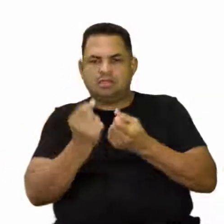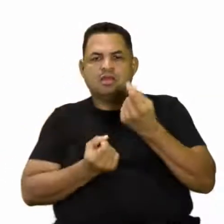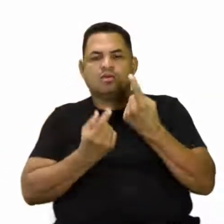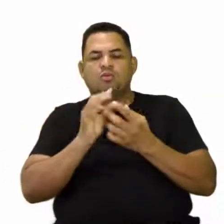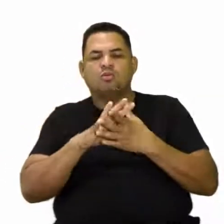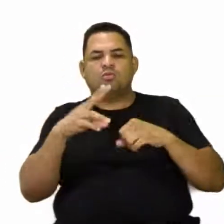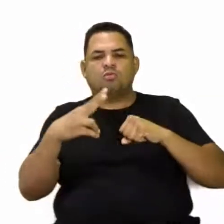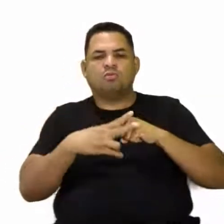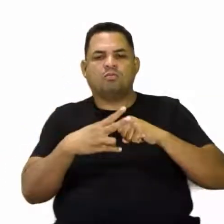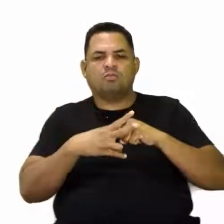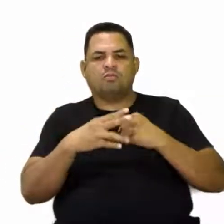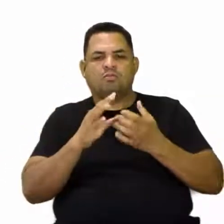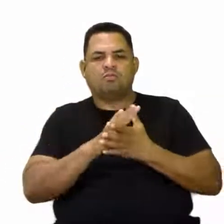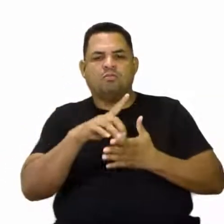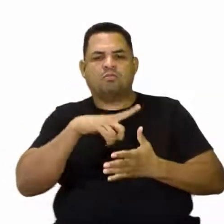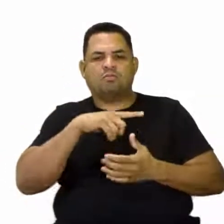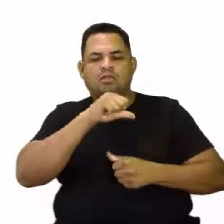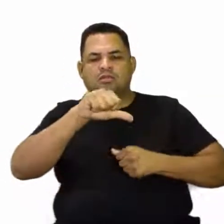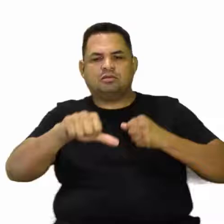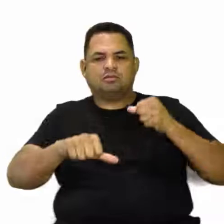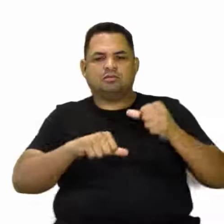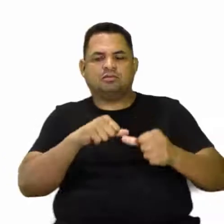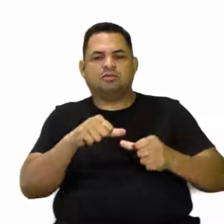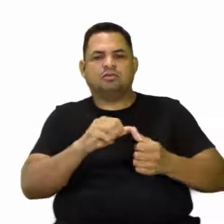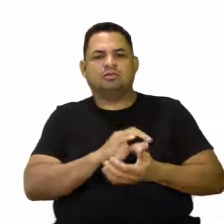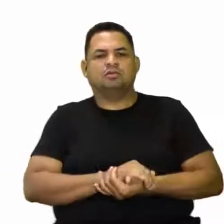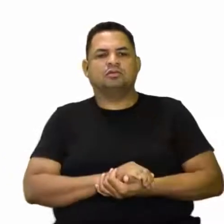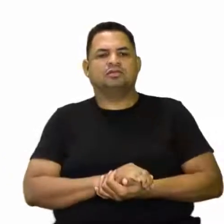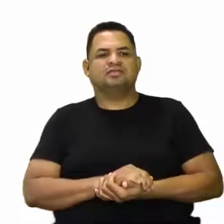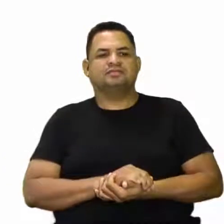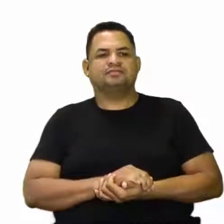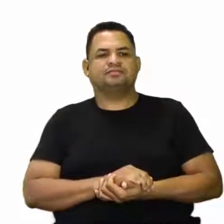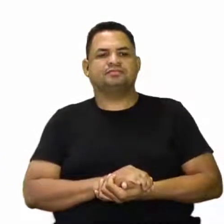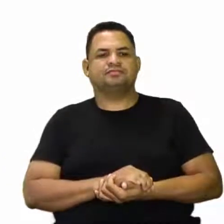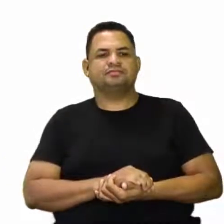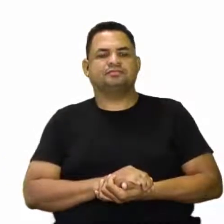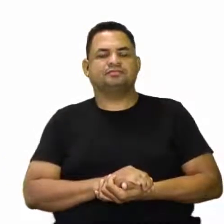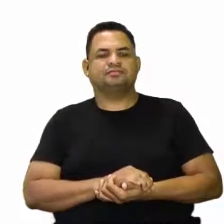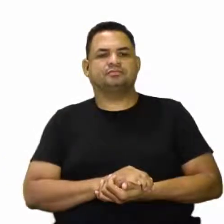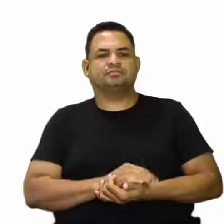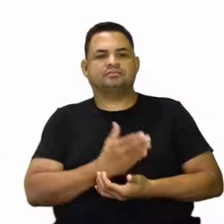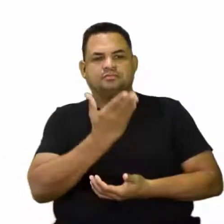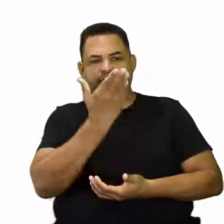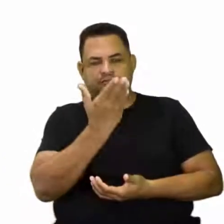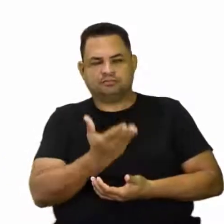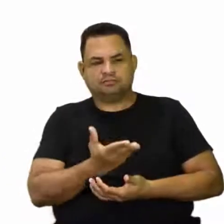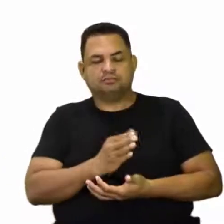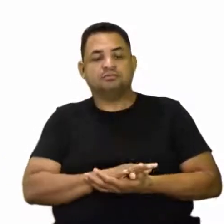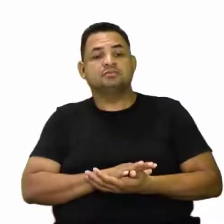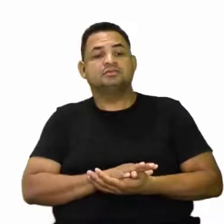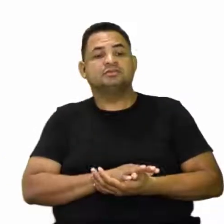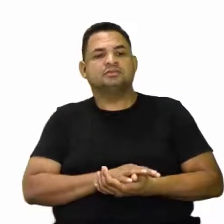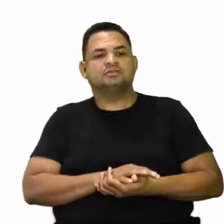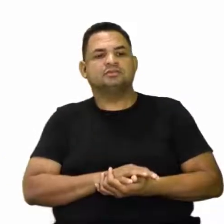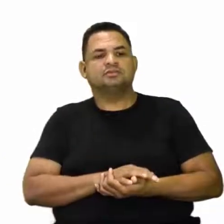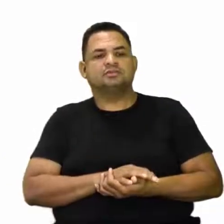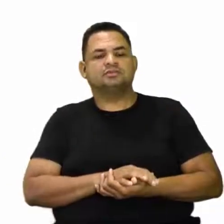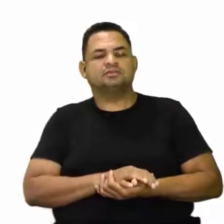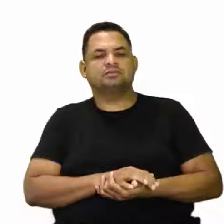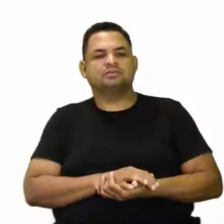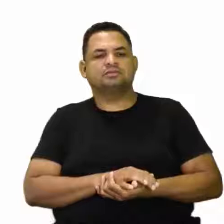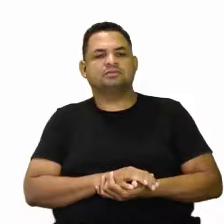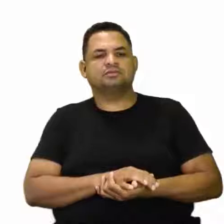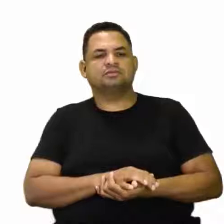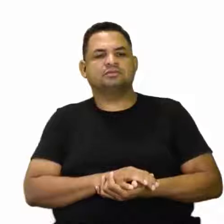verbos que sofrem essa modificação. Isso. Então, esses são exatamente